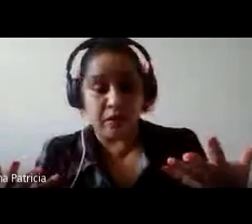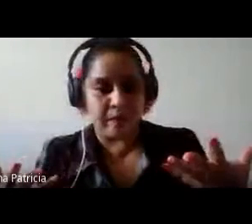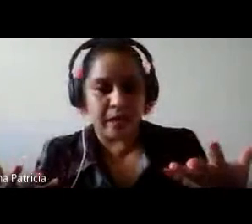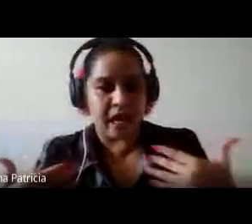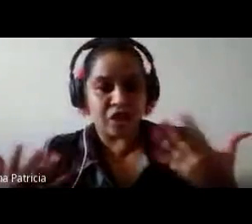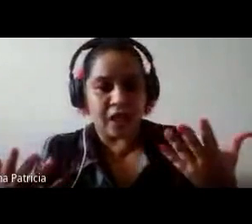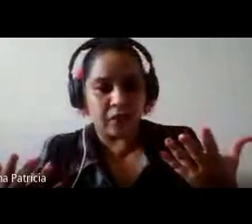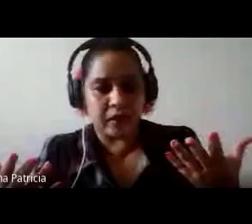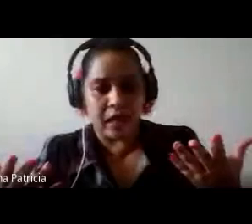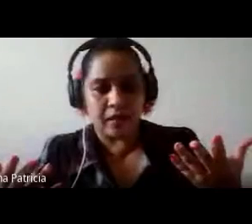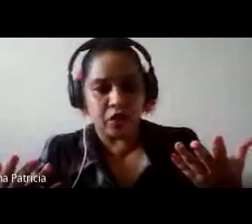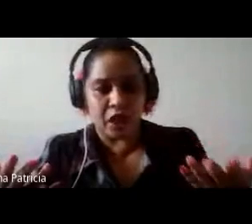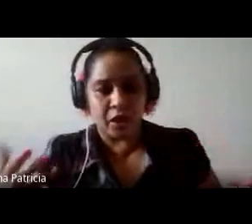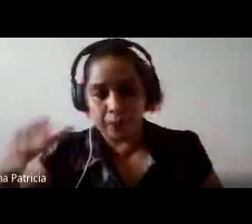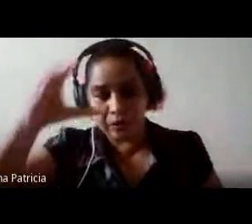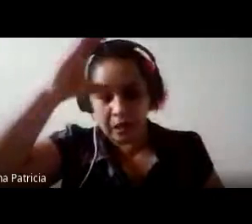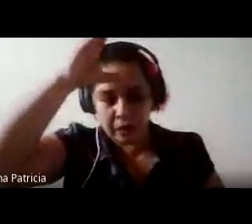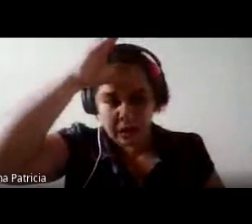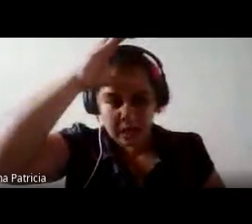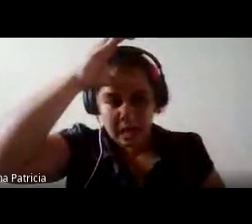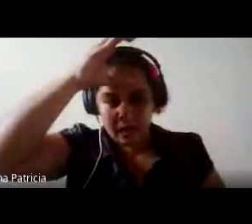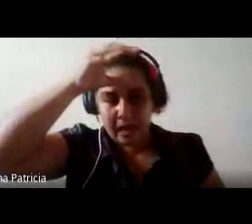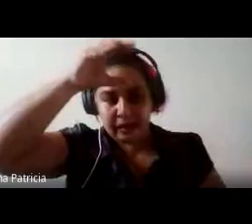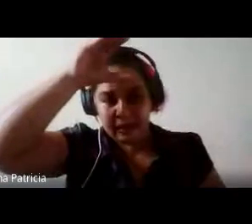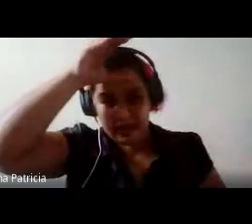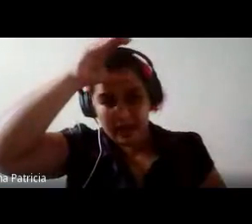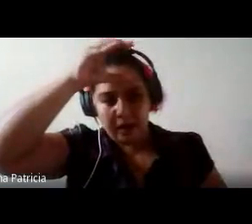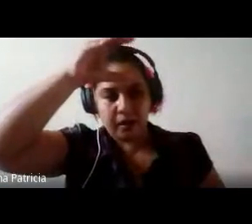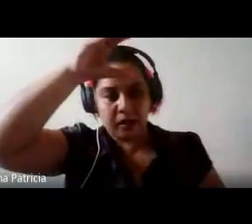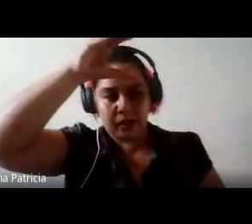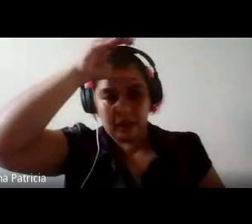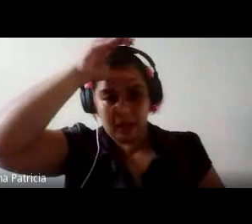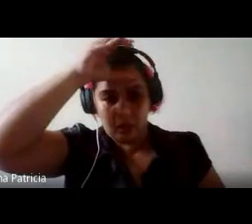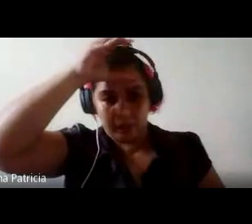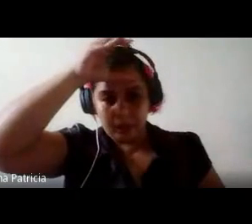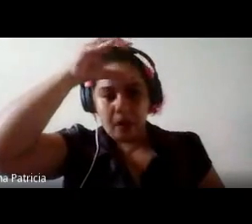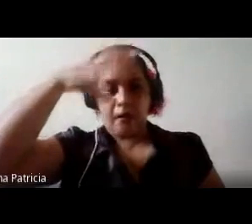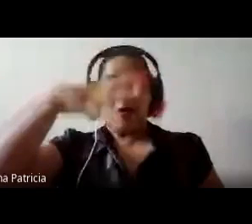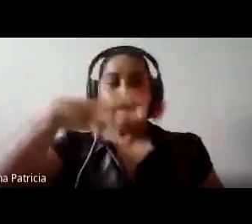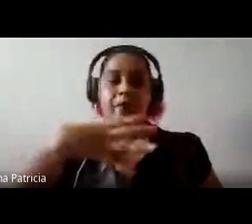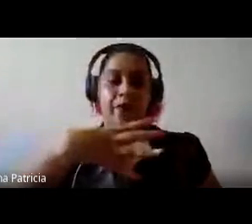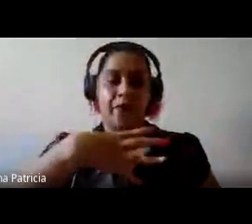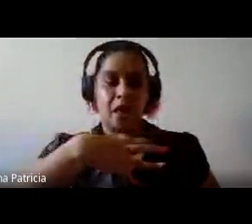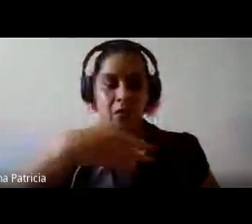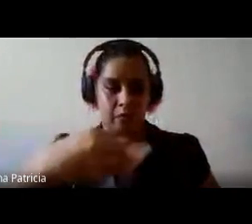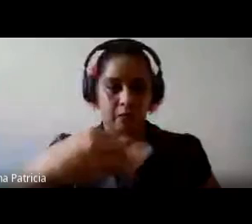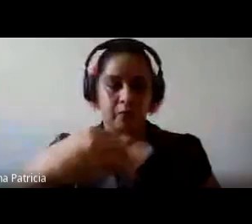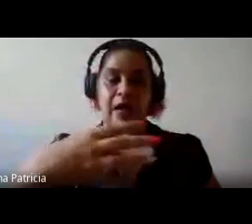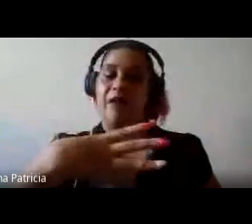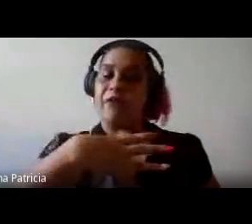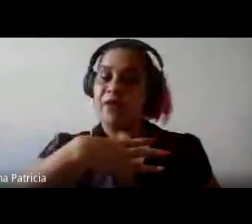da situação familiar, ele já não tem gênero, por sinal de tia, é tia e tio.